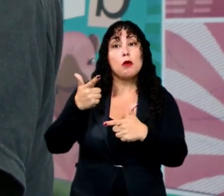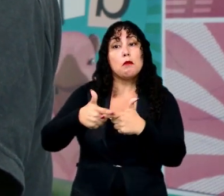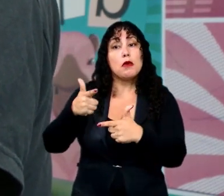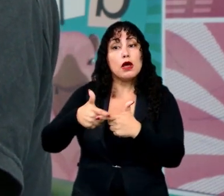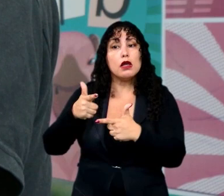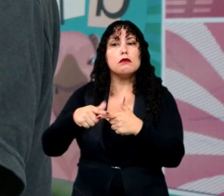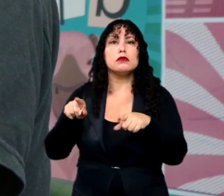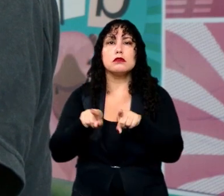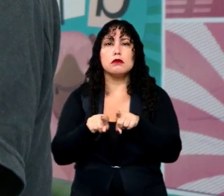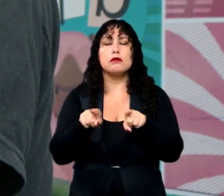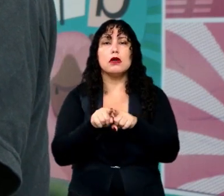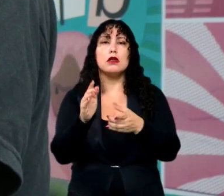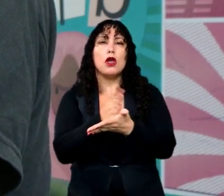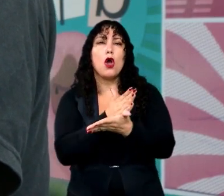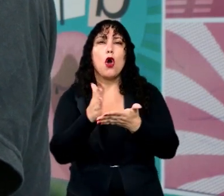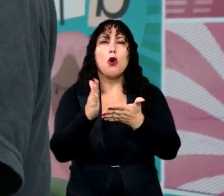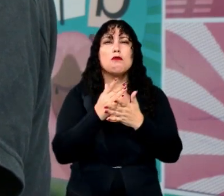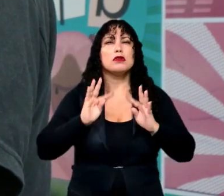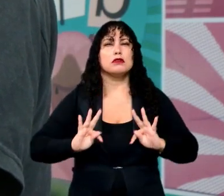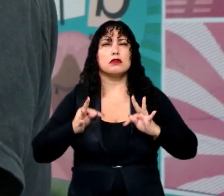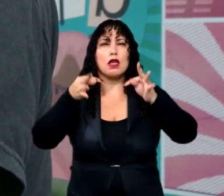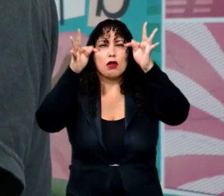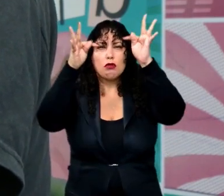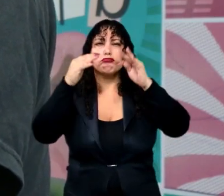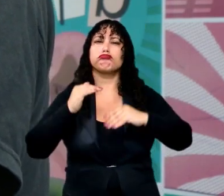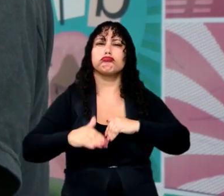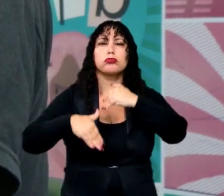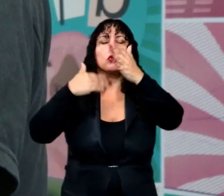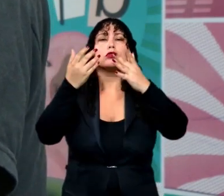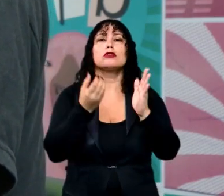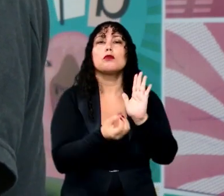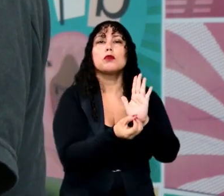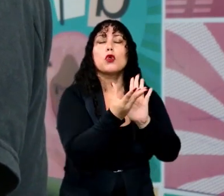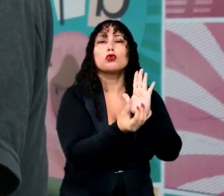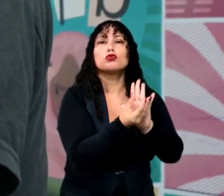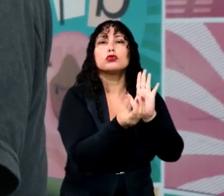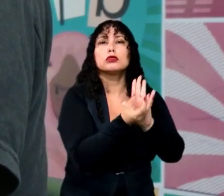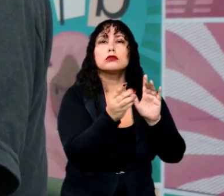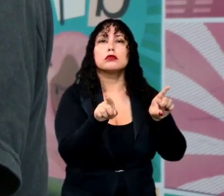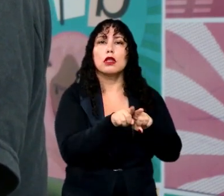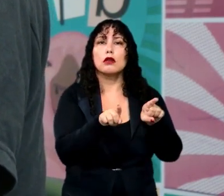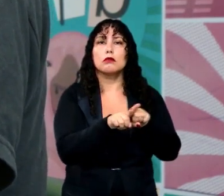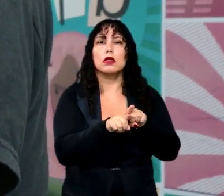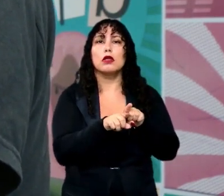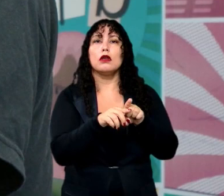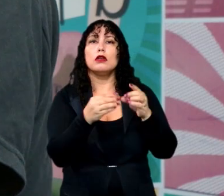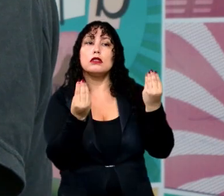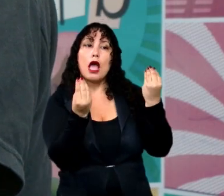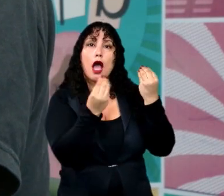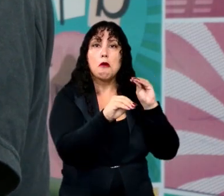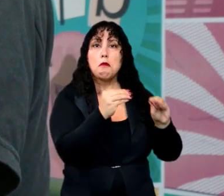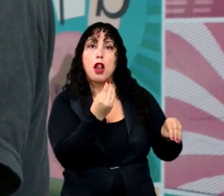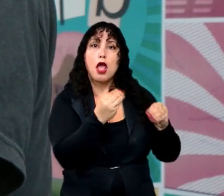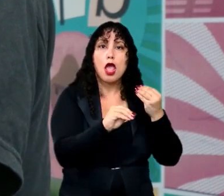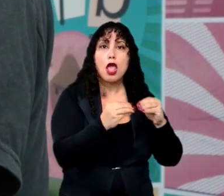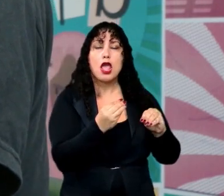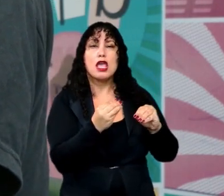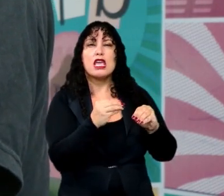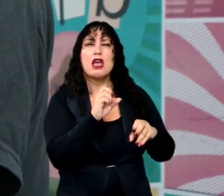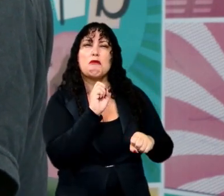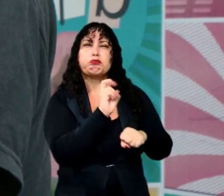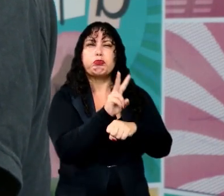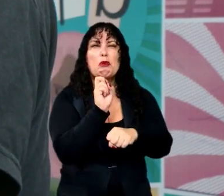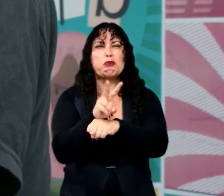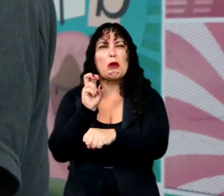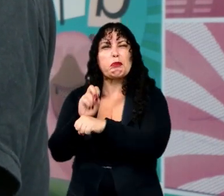eh em algumas tecnologias alguns processos produtivos eh e você aplica um um determinado veneno um